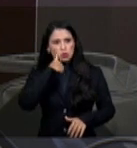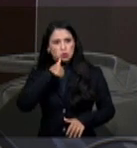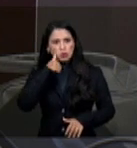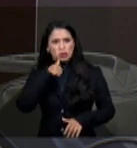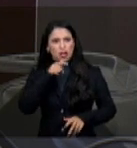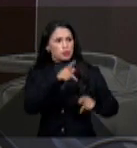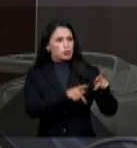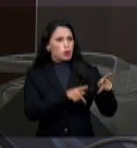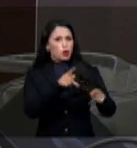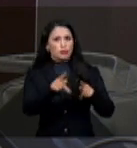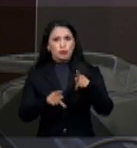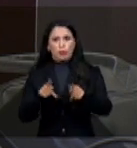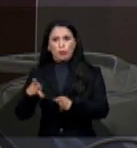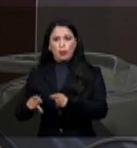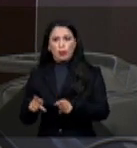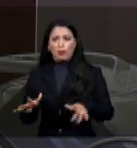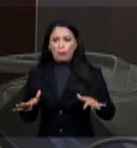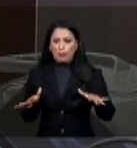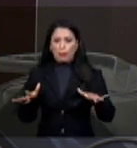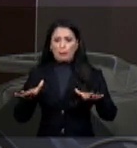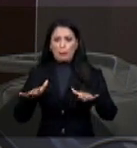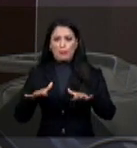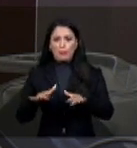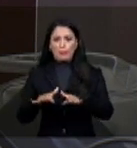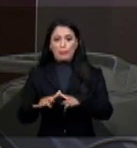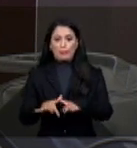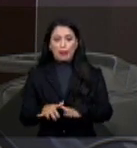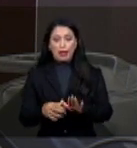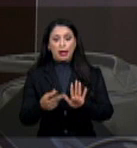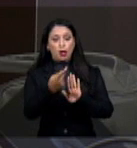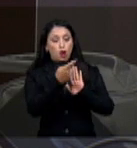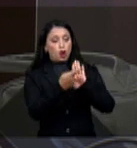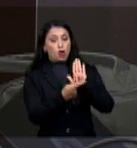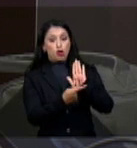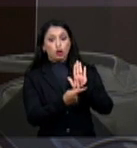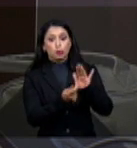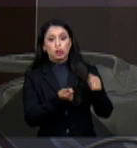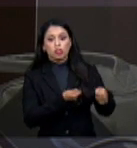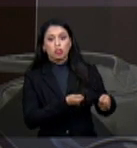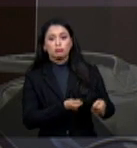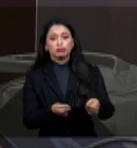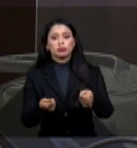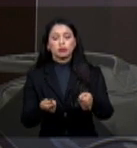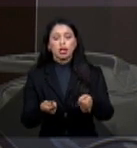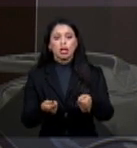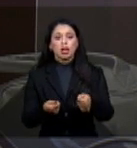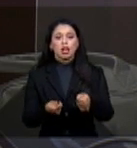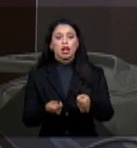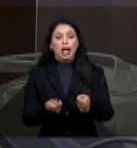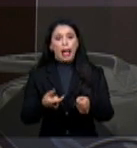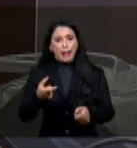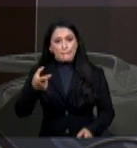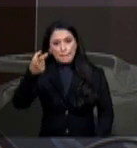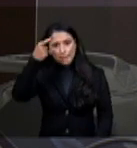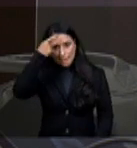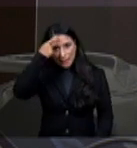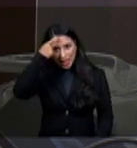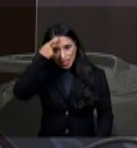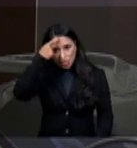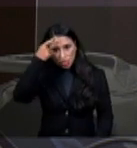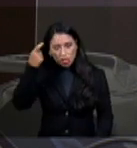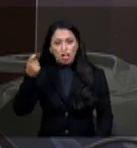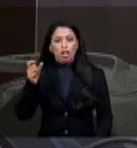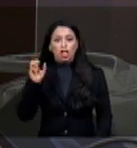diversos povos aqui em Brasília, lançamos o projeto chamado Reflorestar Mentes. Parece um